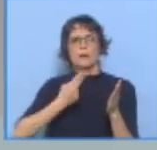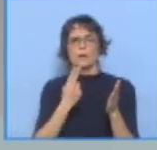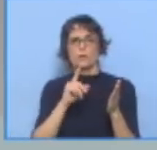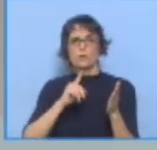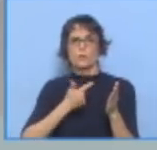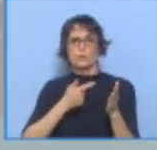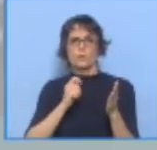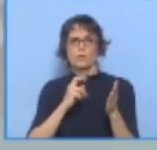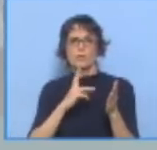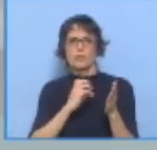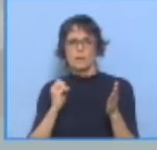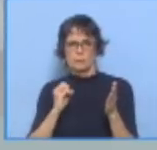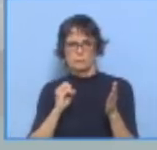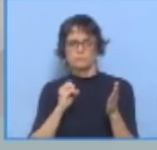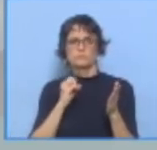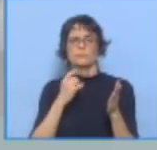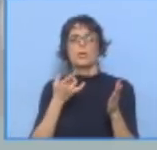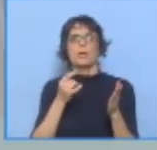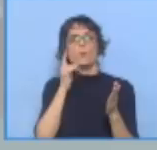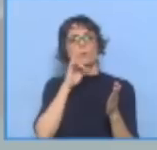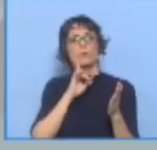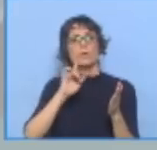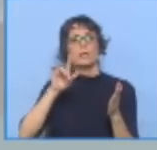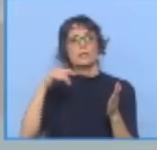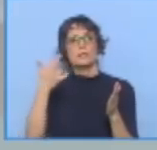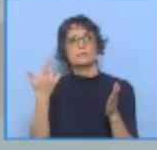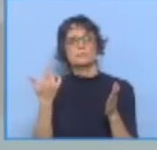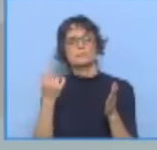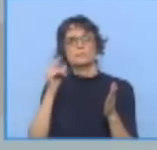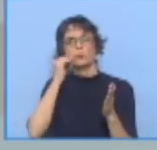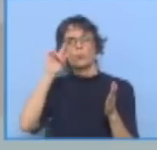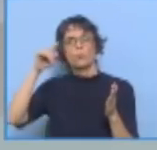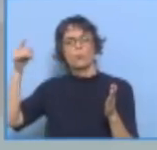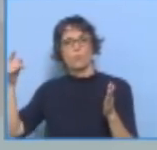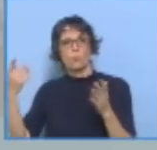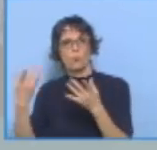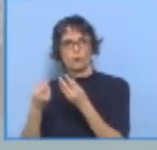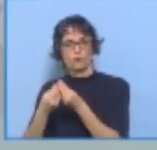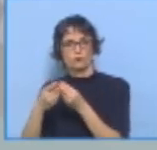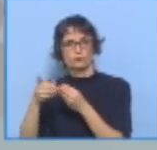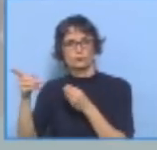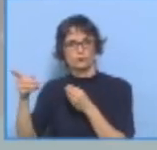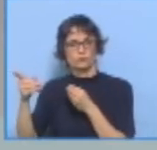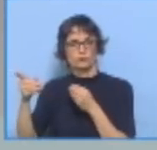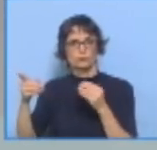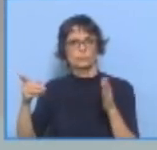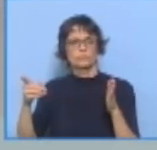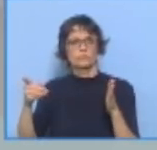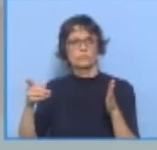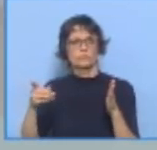promiscuidade. E aqui faço-lhe a pergunta por... aqui está em causa uma ligação